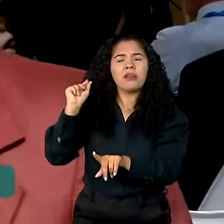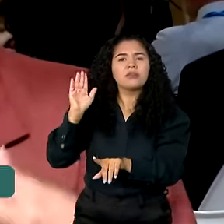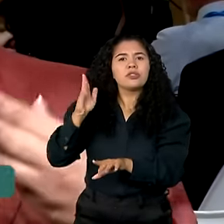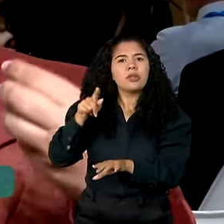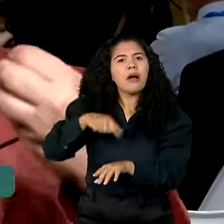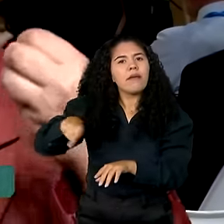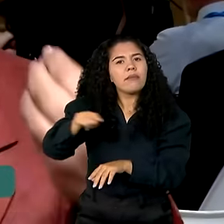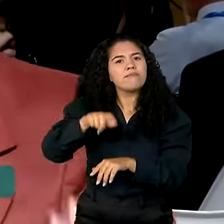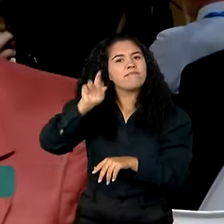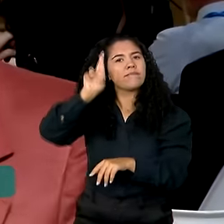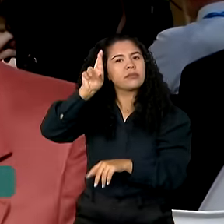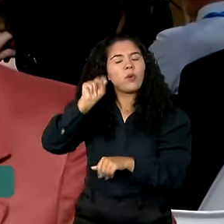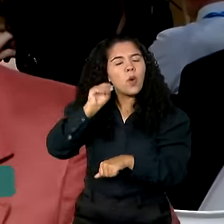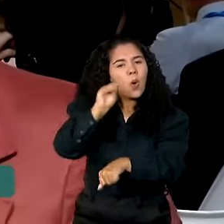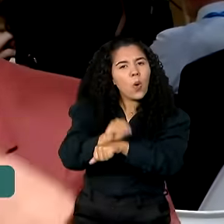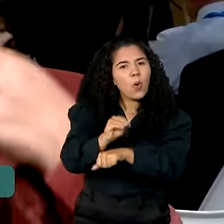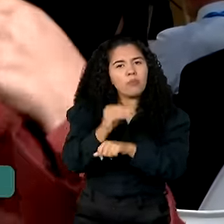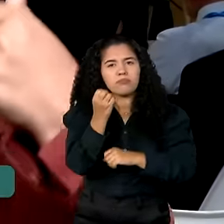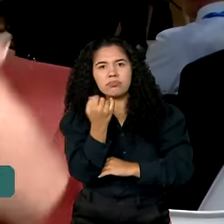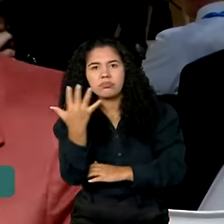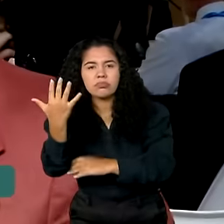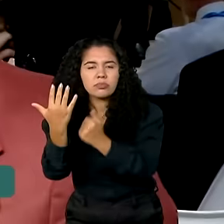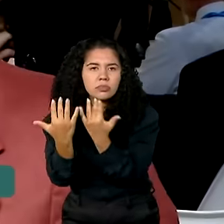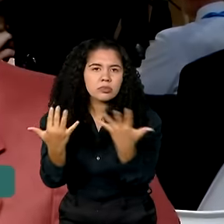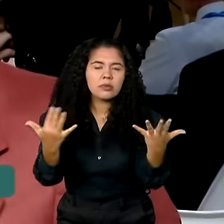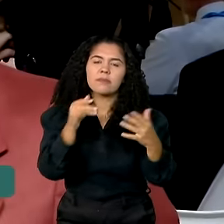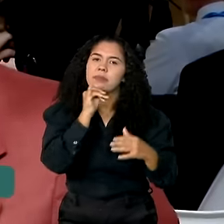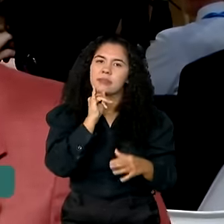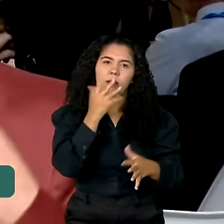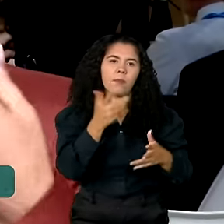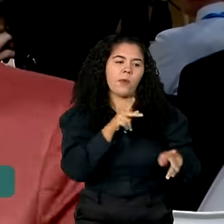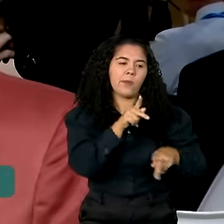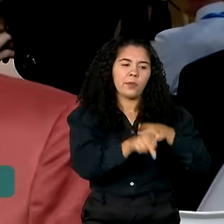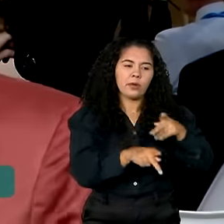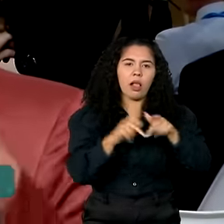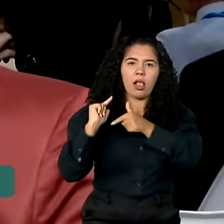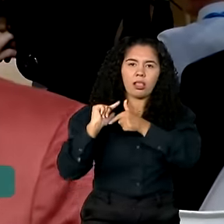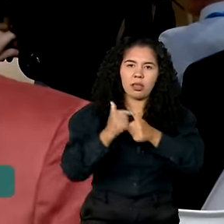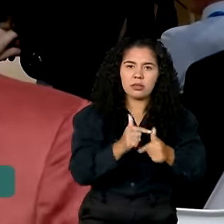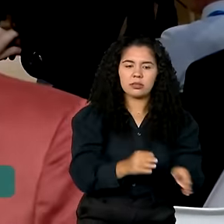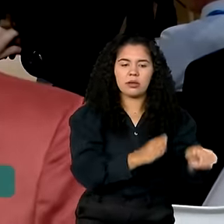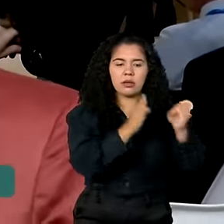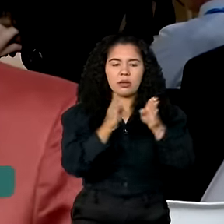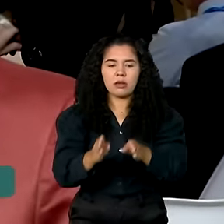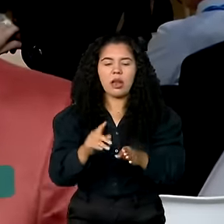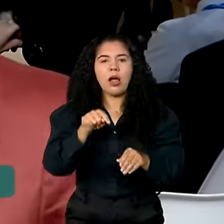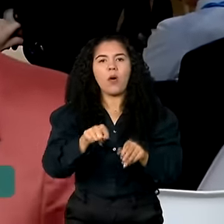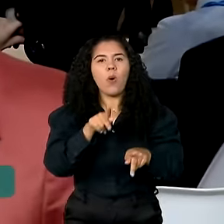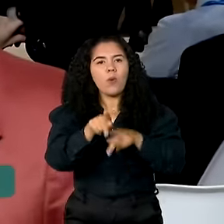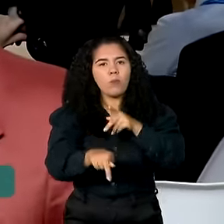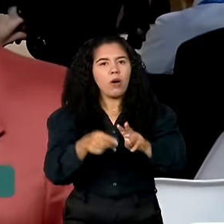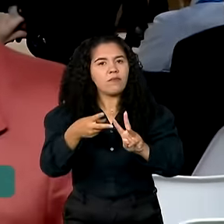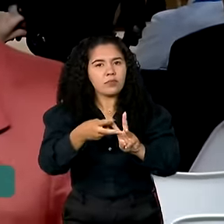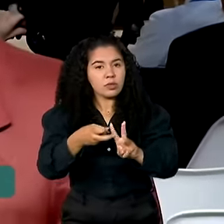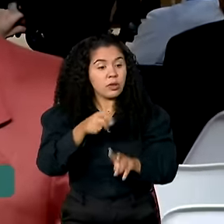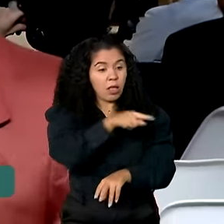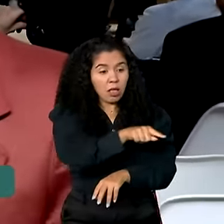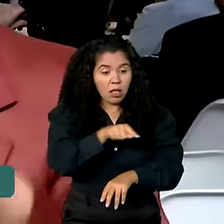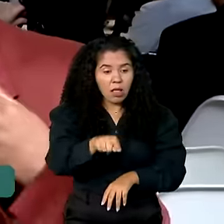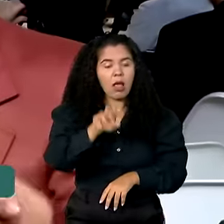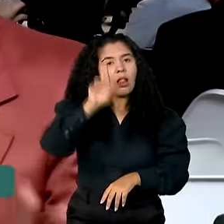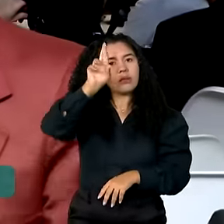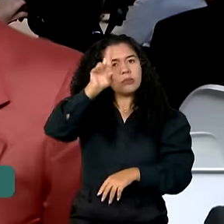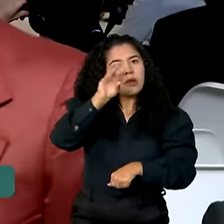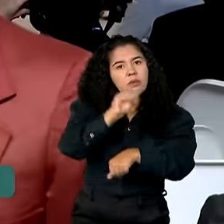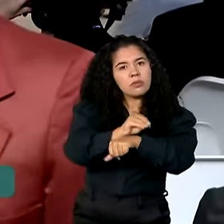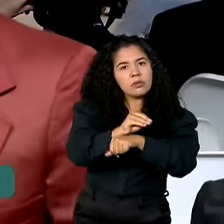né? As comunidades tradicionais, os povos quilombolas, as comunidades indígenas são as responsáveis pela preservação da natureza